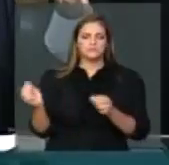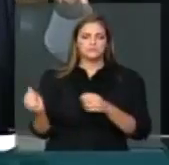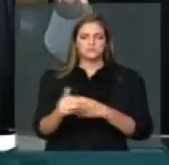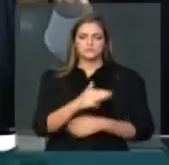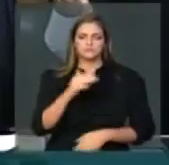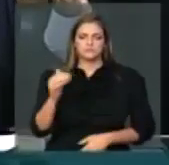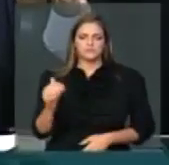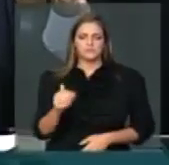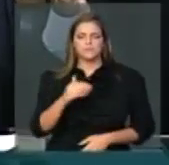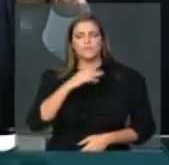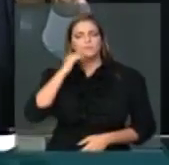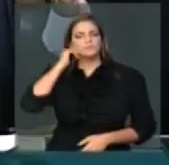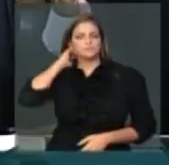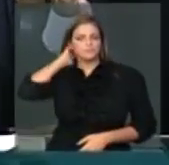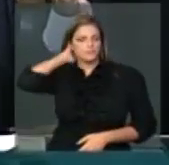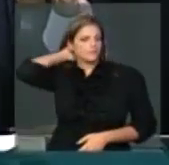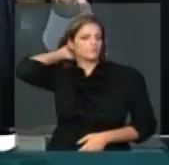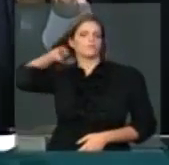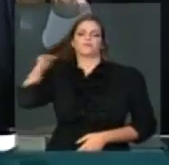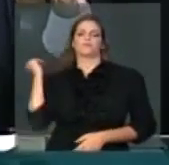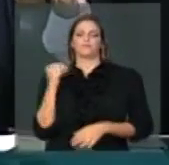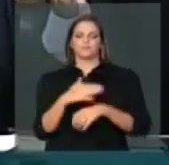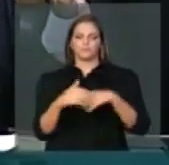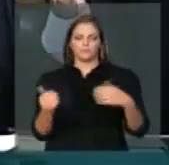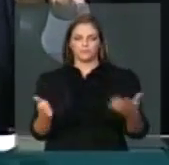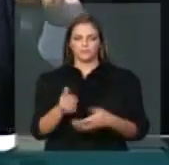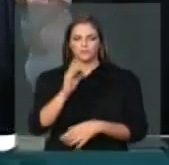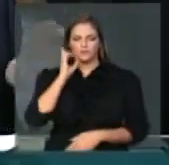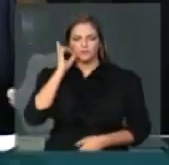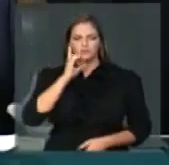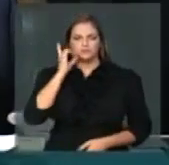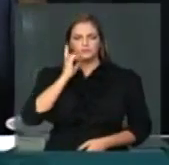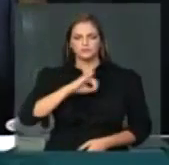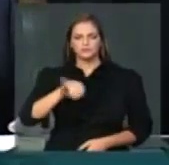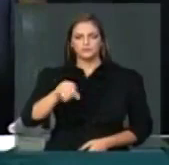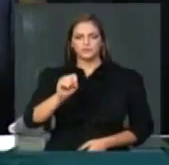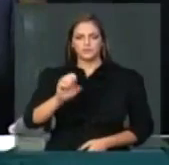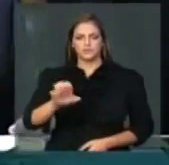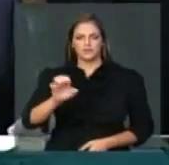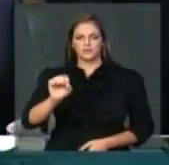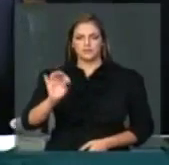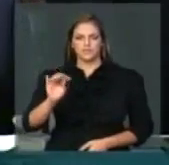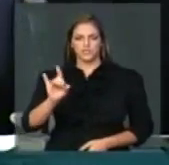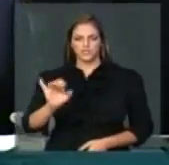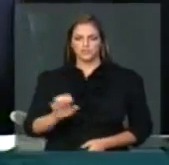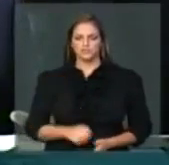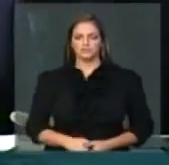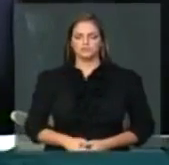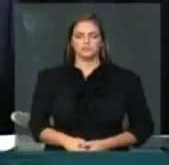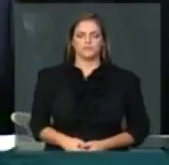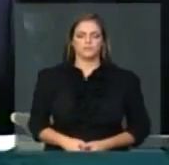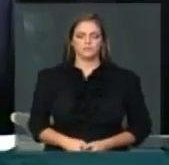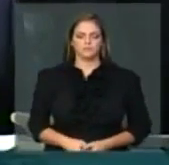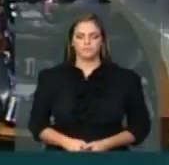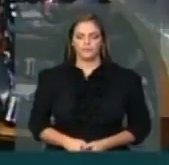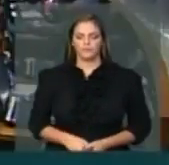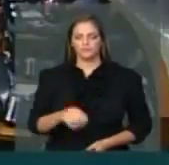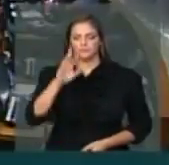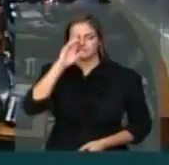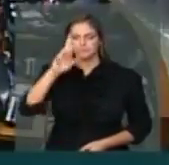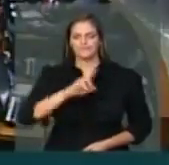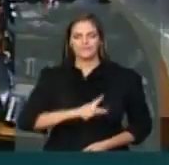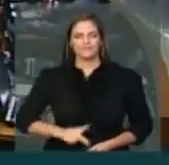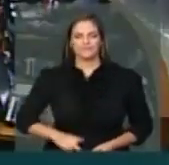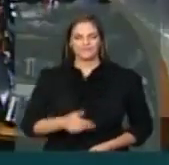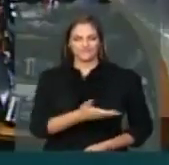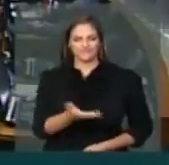obrigado, nobre deputado. Concedo a palavra pelo Rio Grande do Sul, nobre deputado José Estelde. Obrigado, senhor presidente,